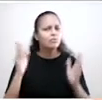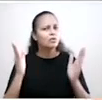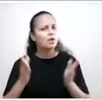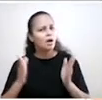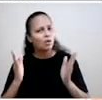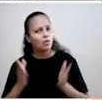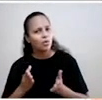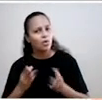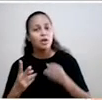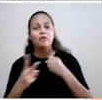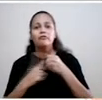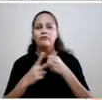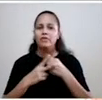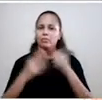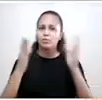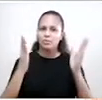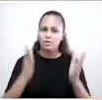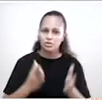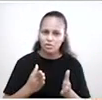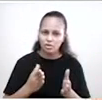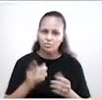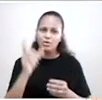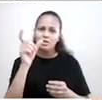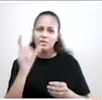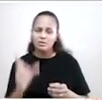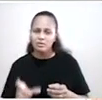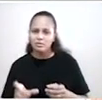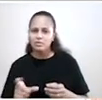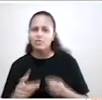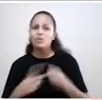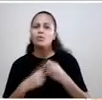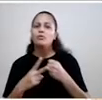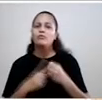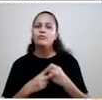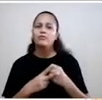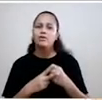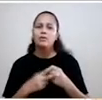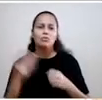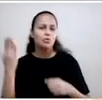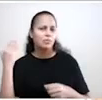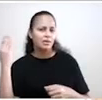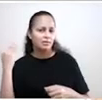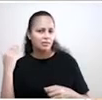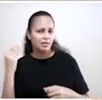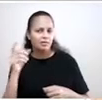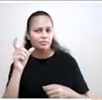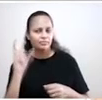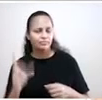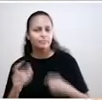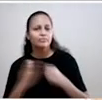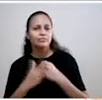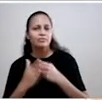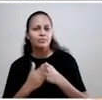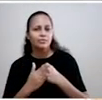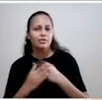pouco. Verbo no presente, segunda coluna verbo no passado e essa terceira coluna que é verbo no